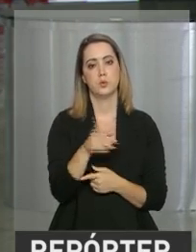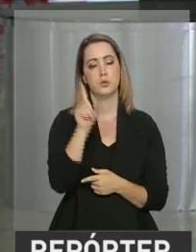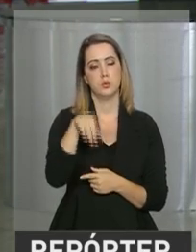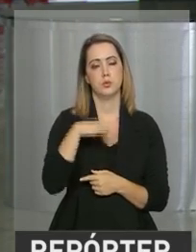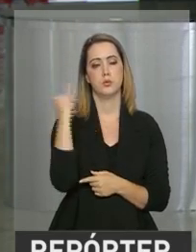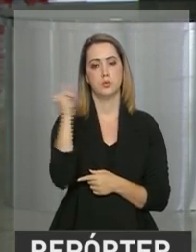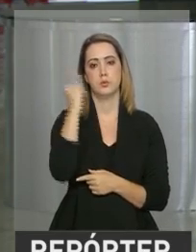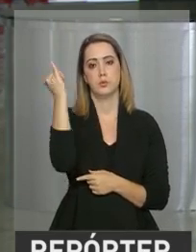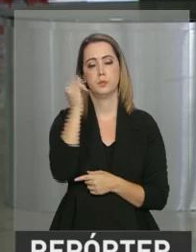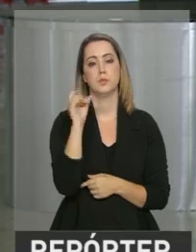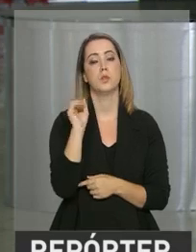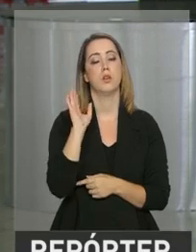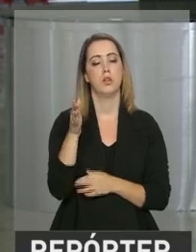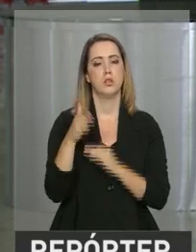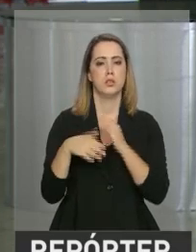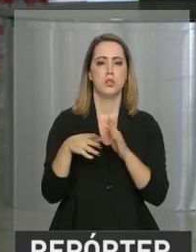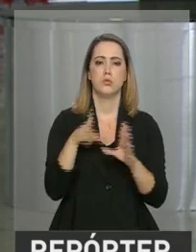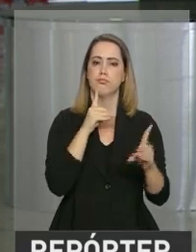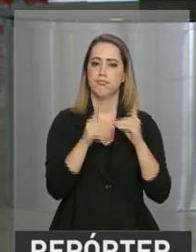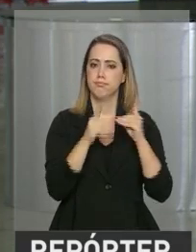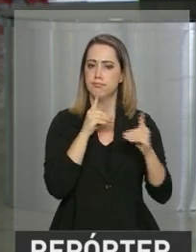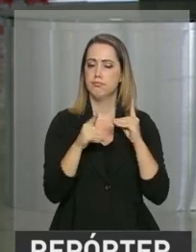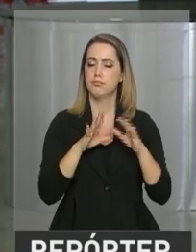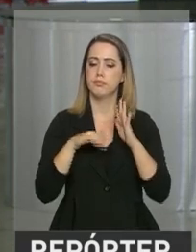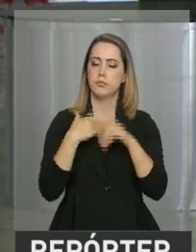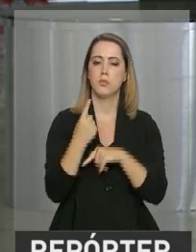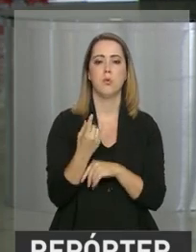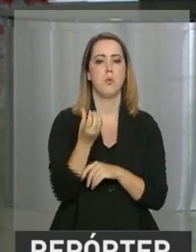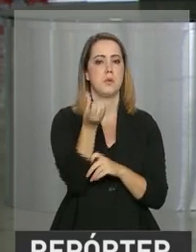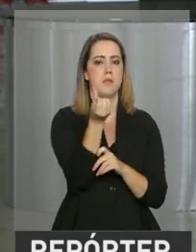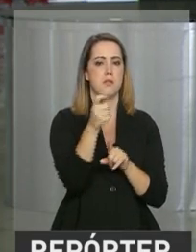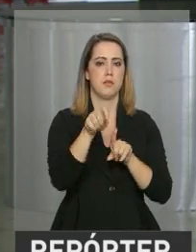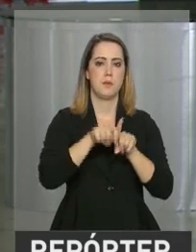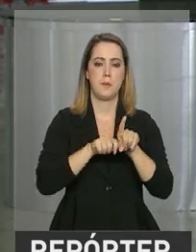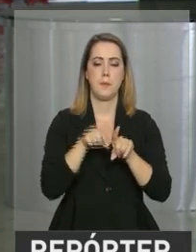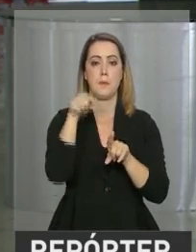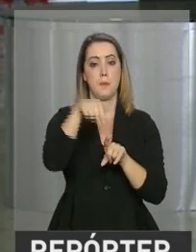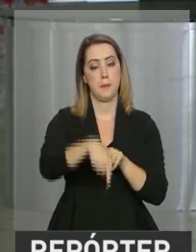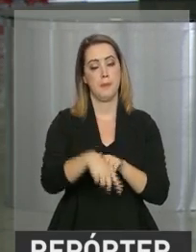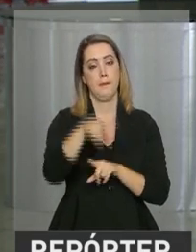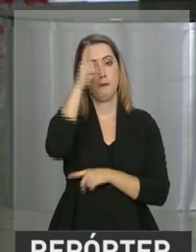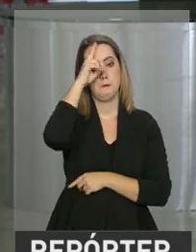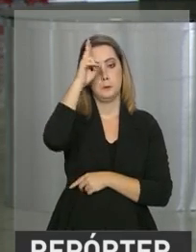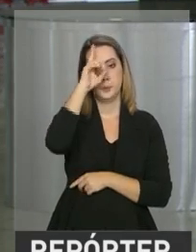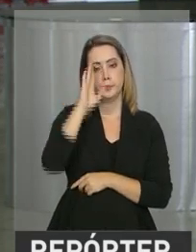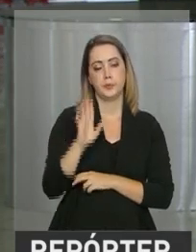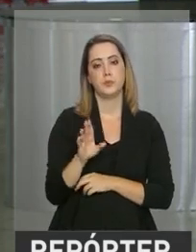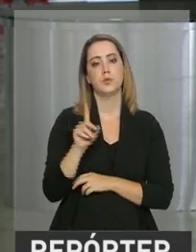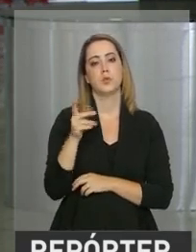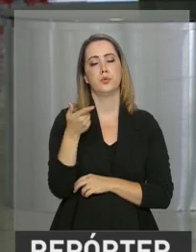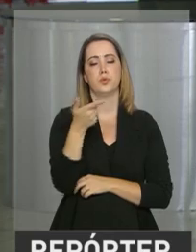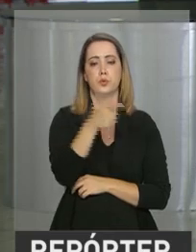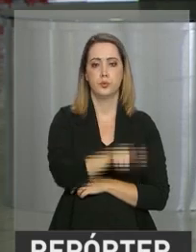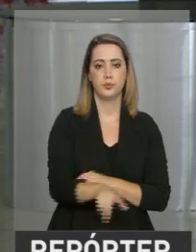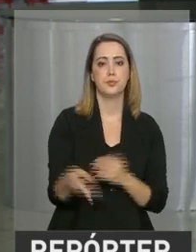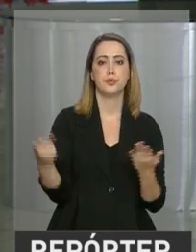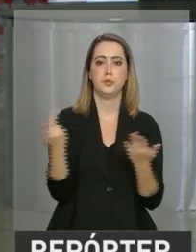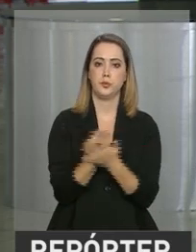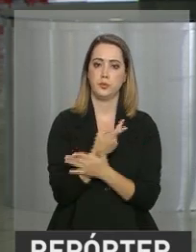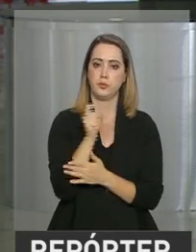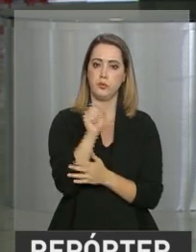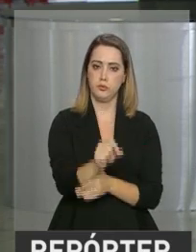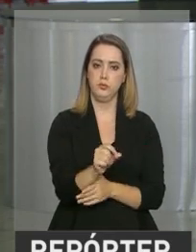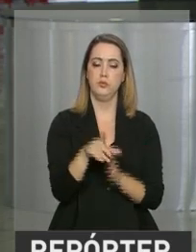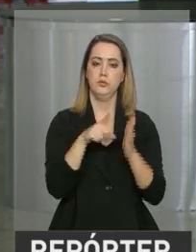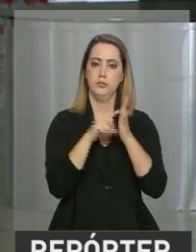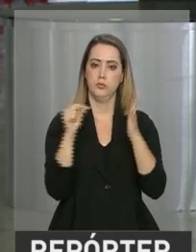muito importante, já vem sendo discutido pelo governo há mais de 6 meses e nesta segunda-feira mais um capítulo ocorre aqui no Palácio do